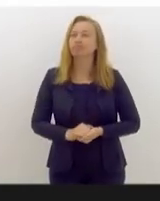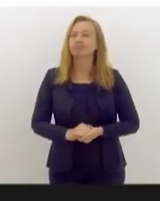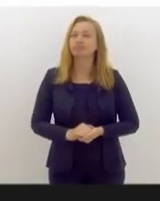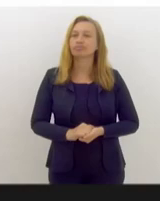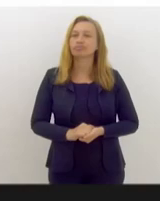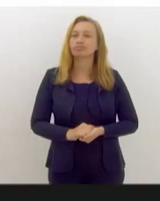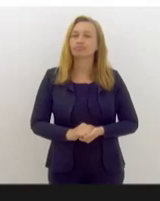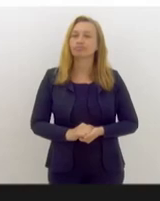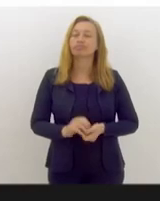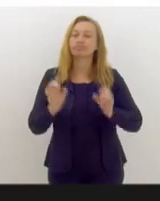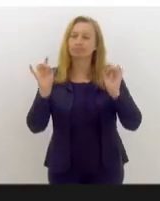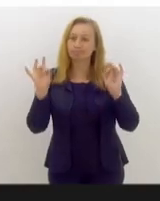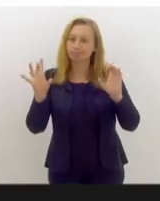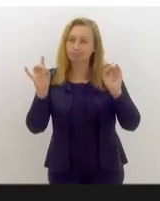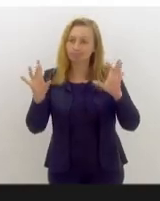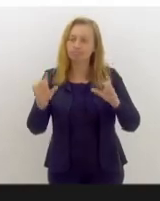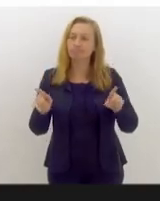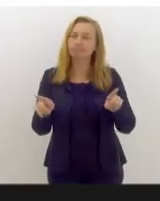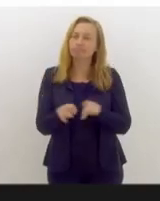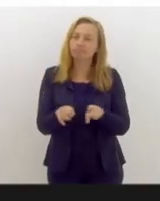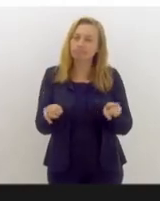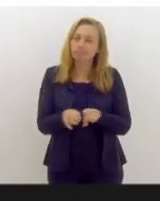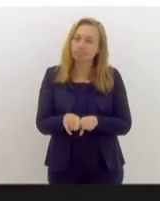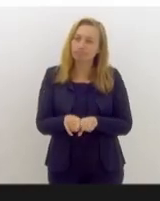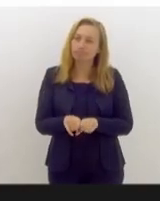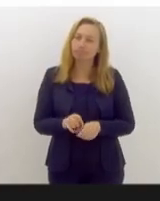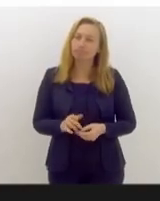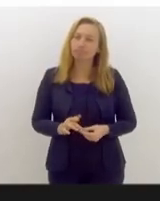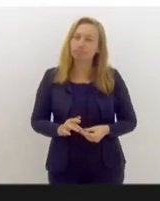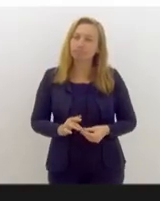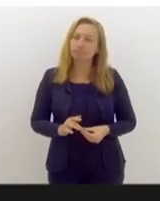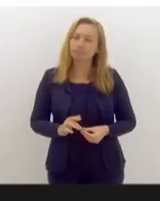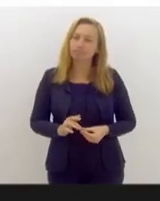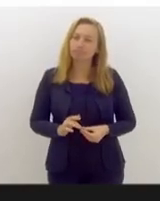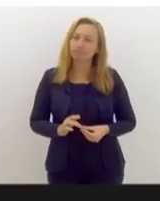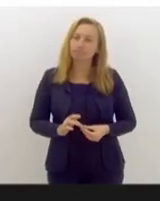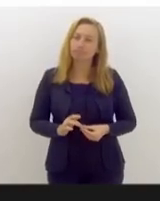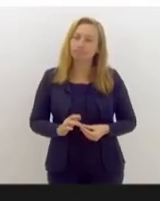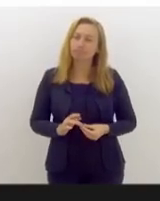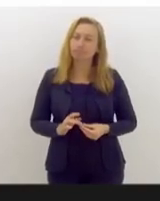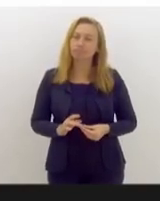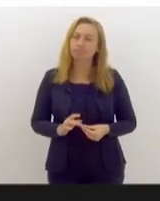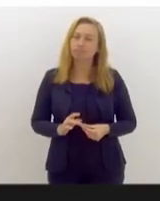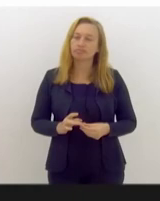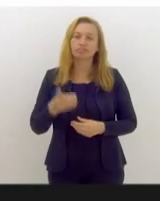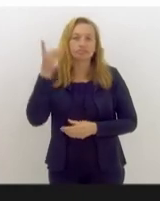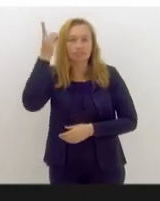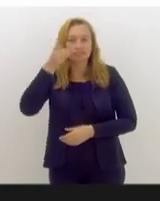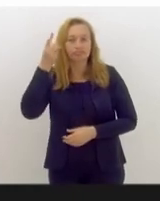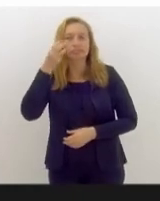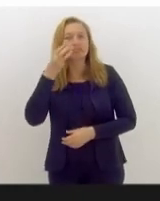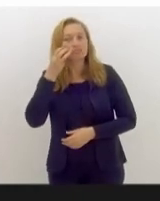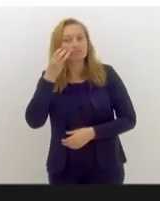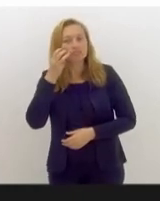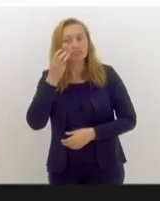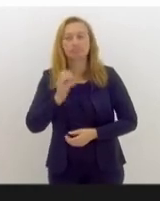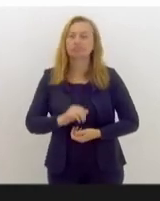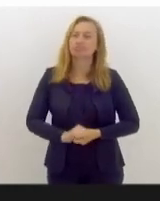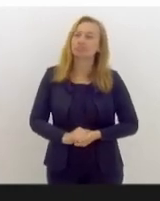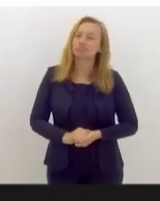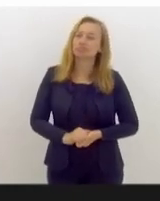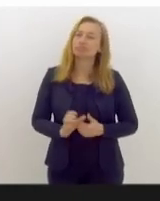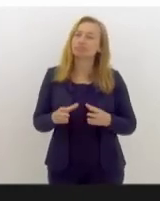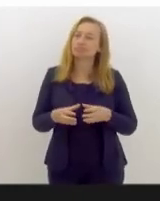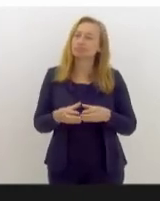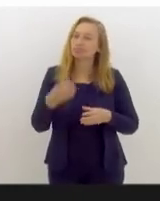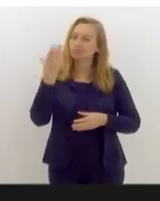presentes, especialmente também ao deputado Valdec Carneiro, da